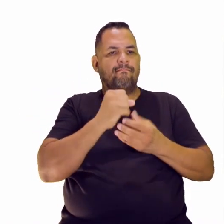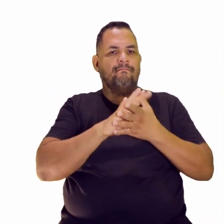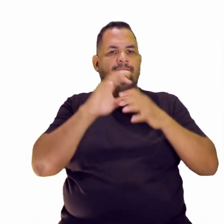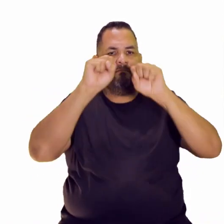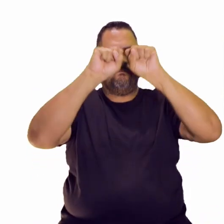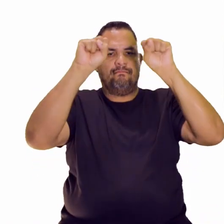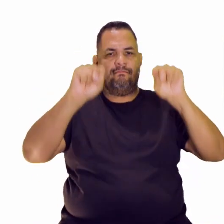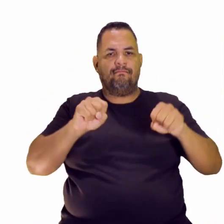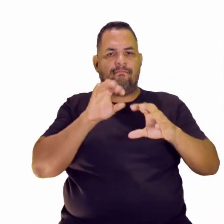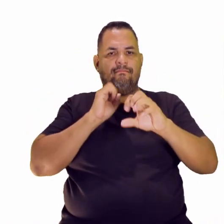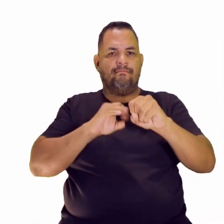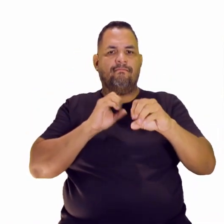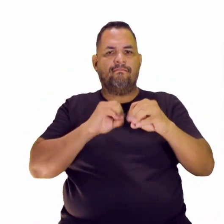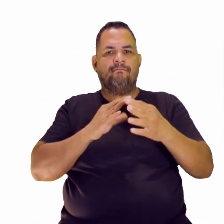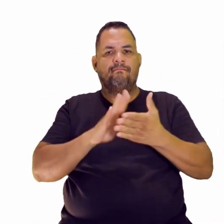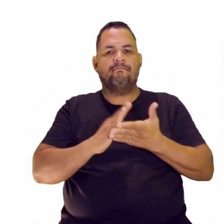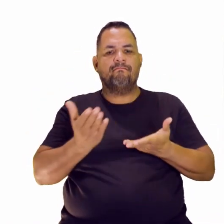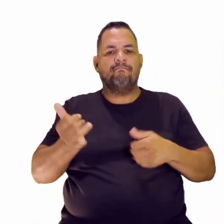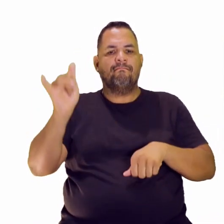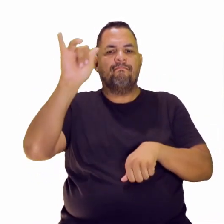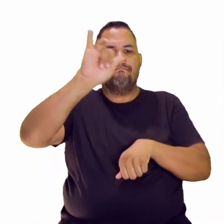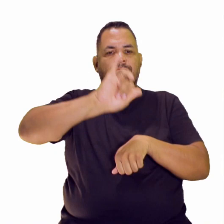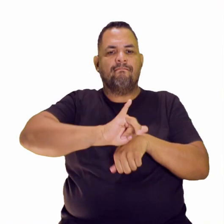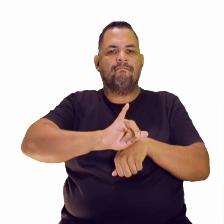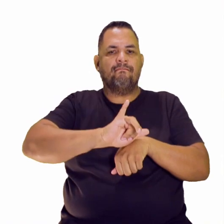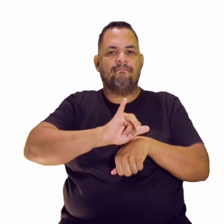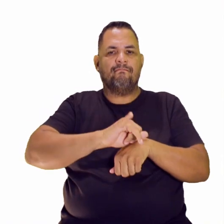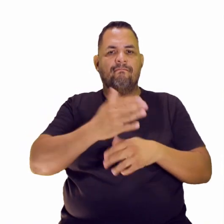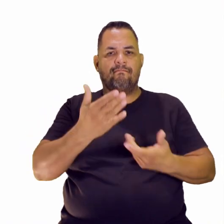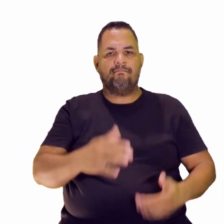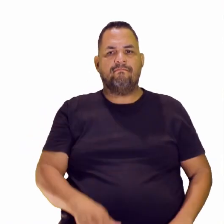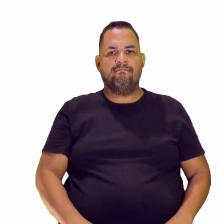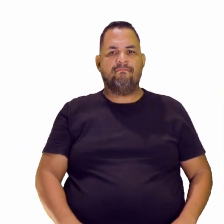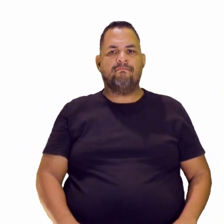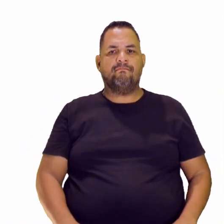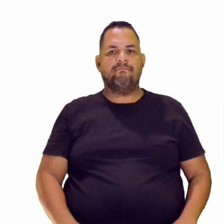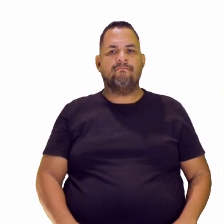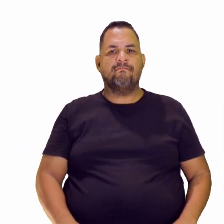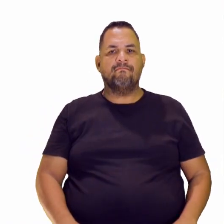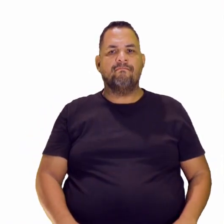e o sistema de ensino da então capital.